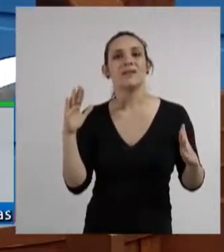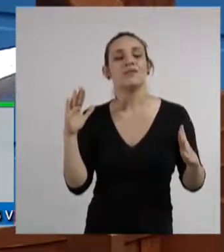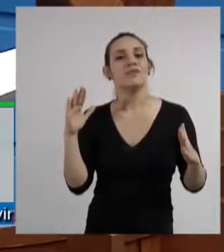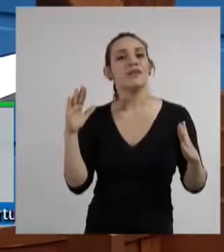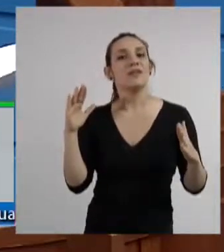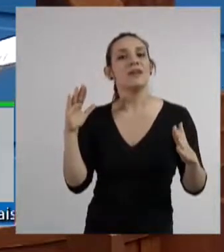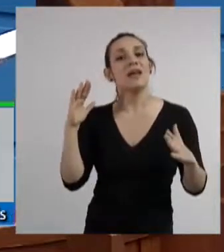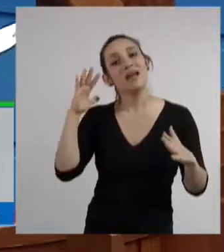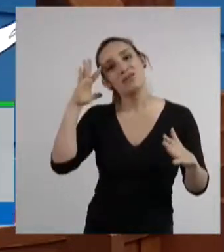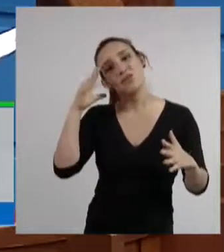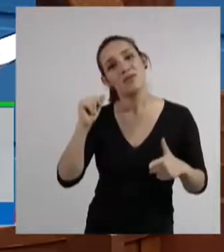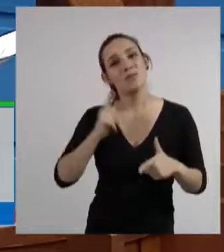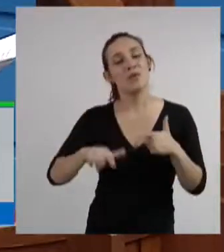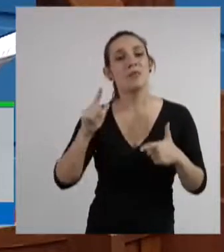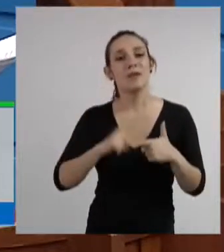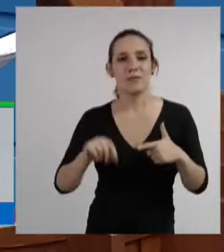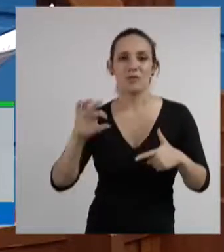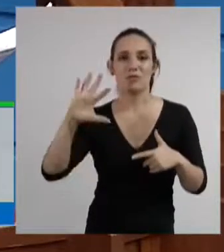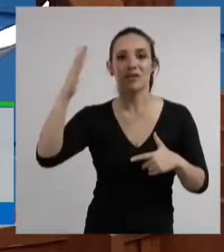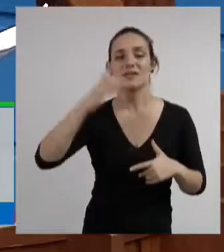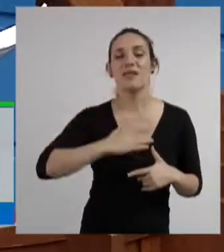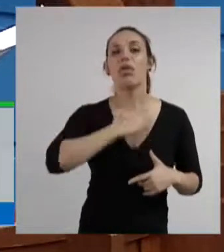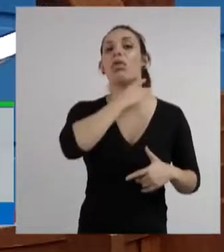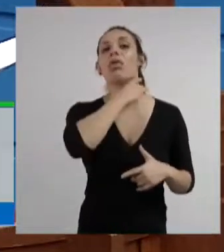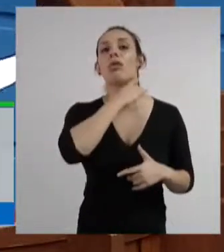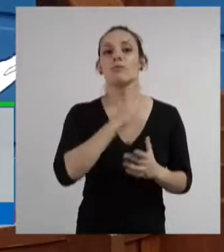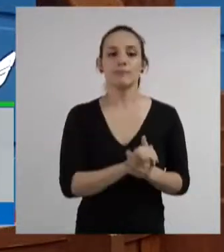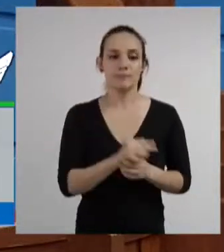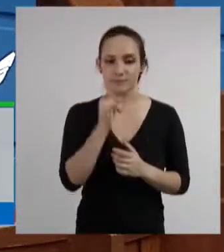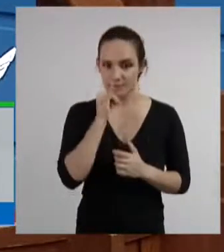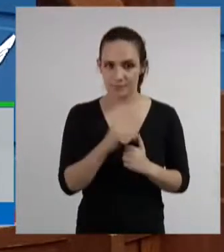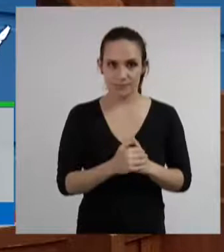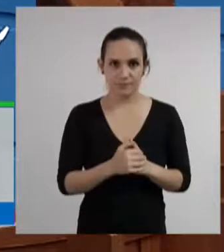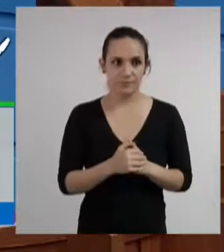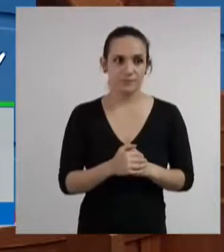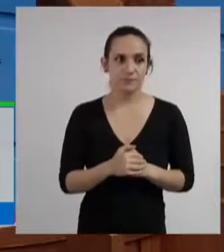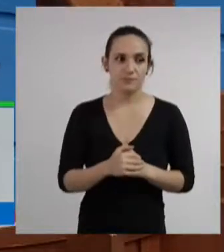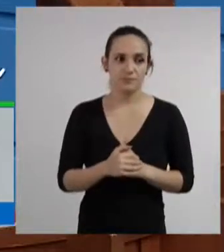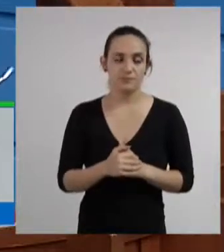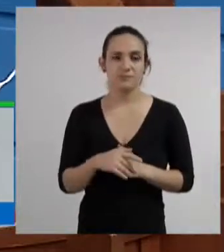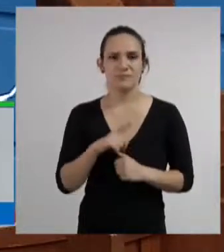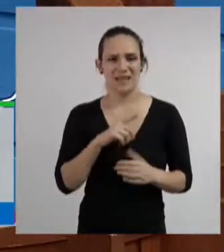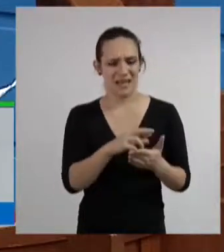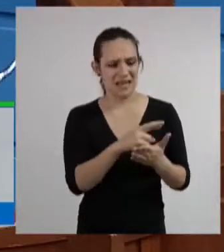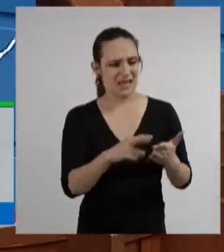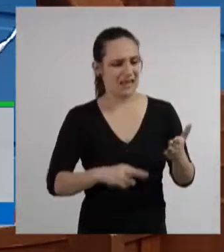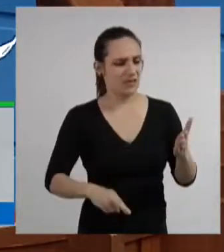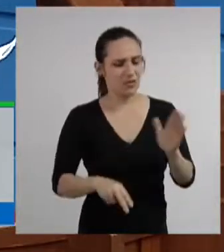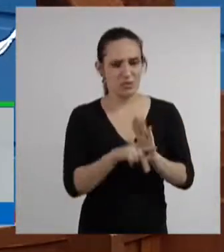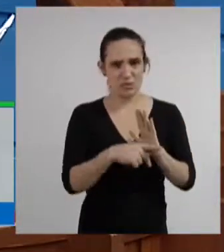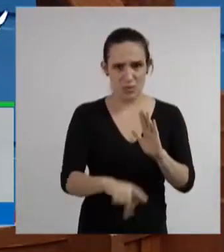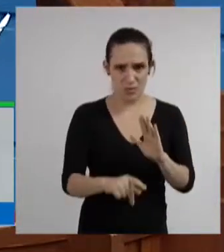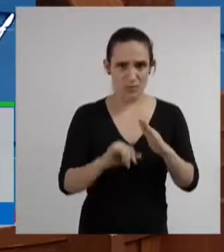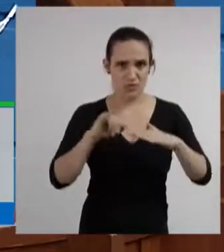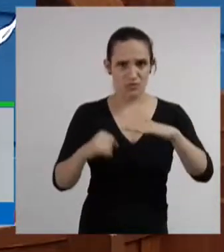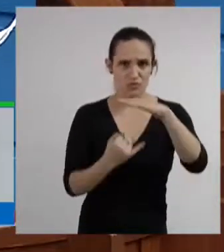da crise econômica. Segundo o relatório do IBGE,